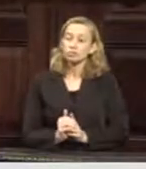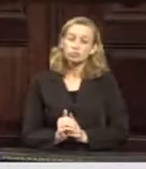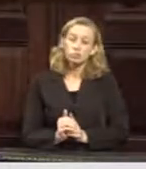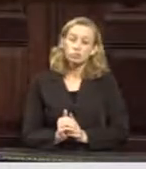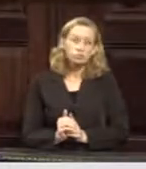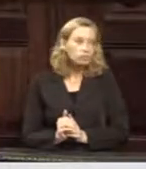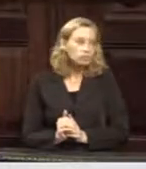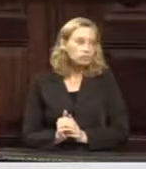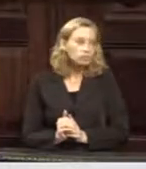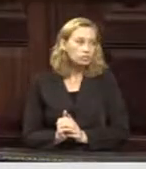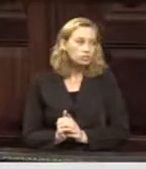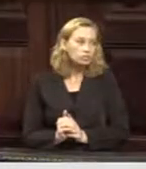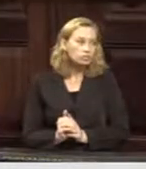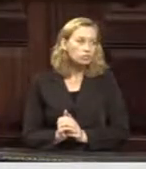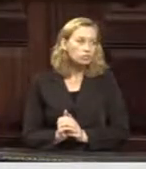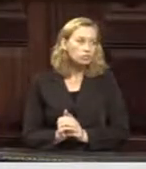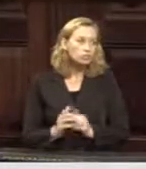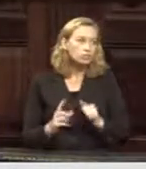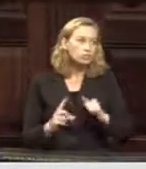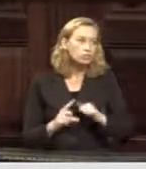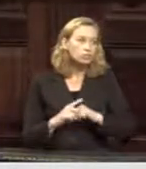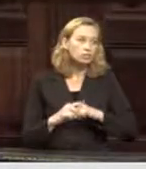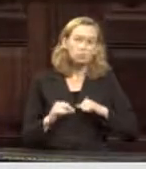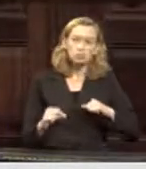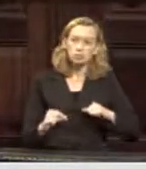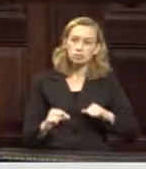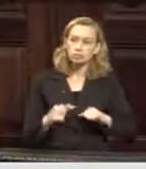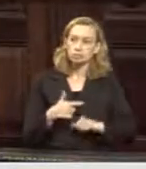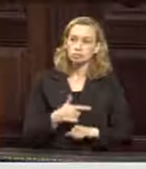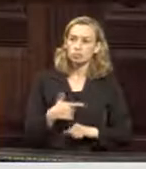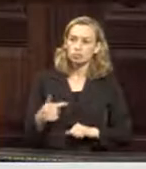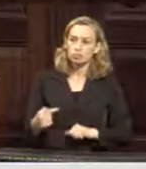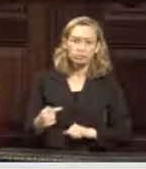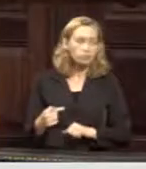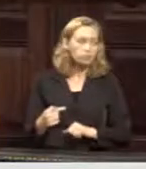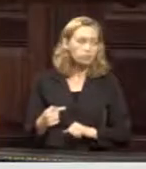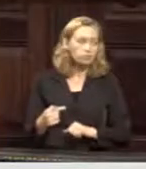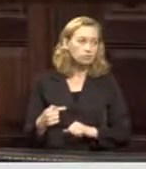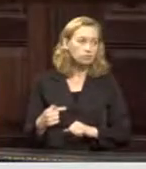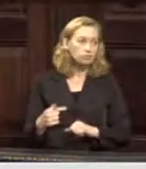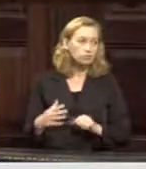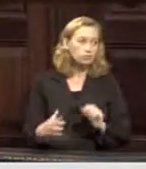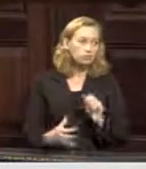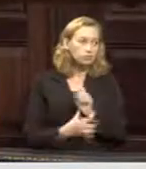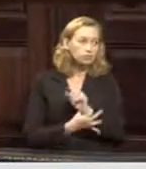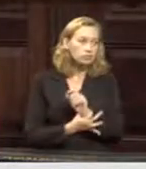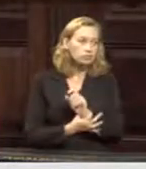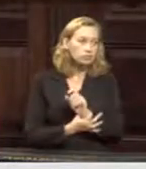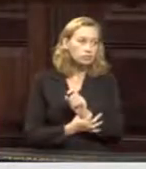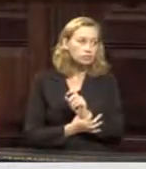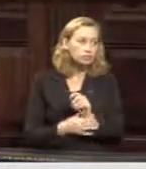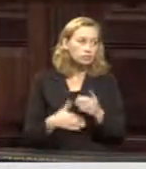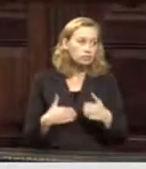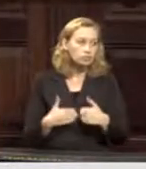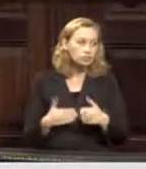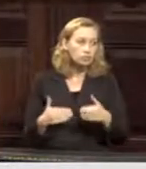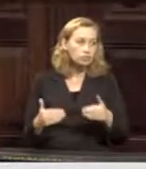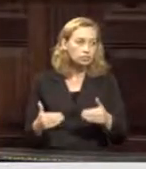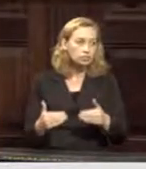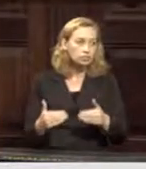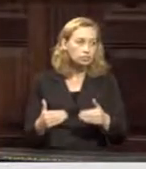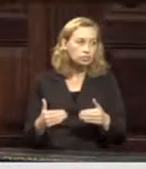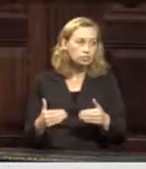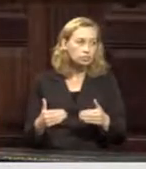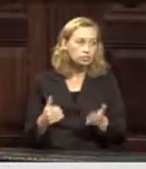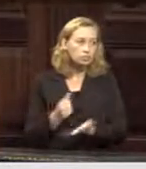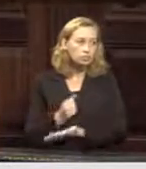88, que no artigo 207 garante, assegura a autonomia como um princípio basilar,